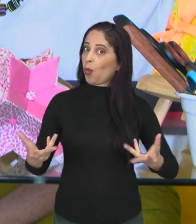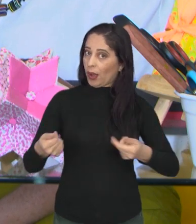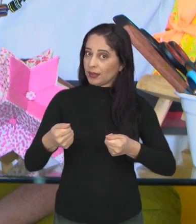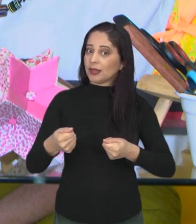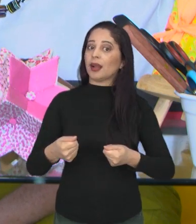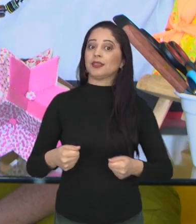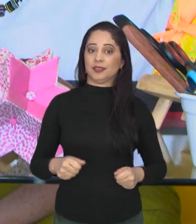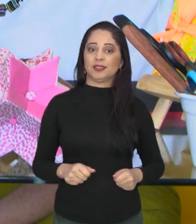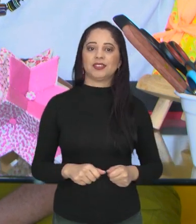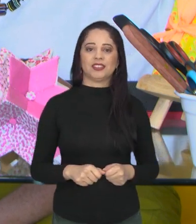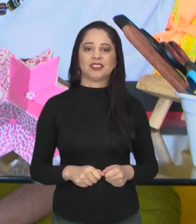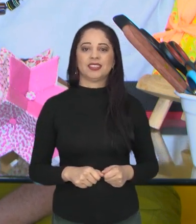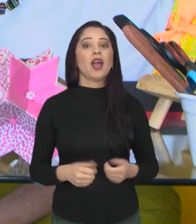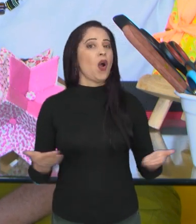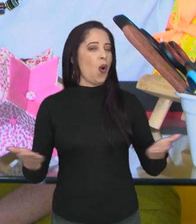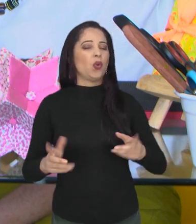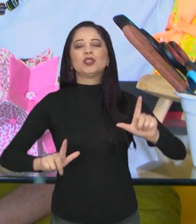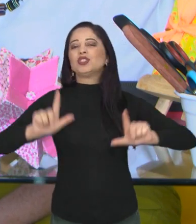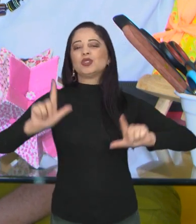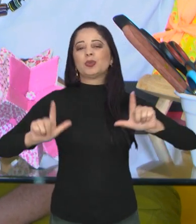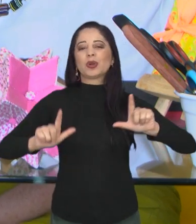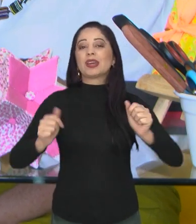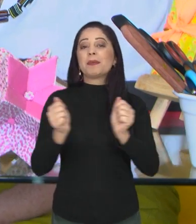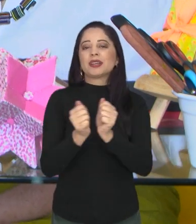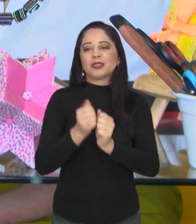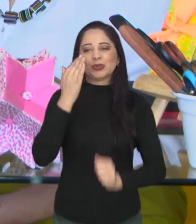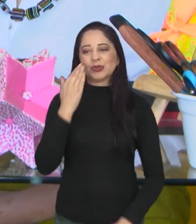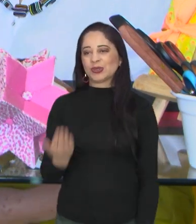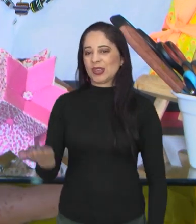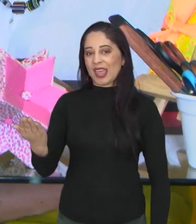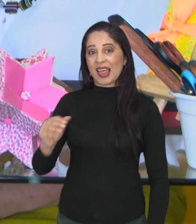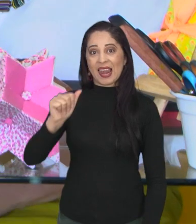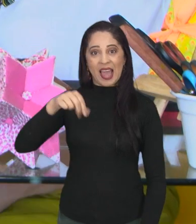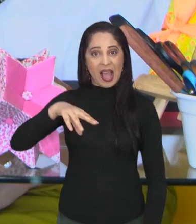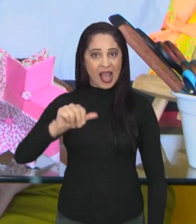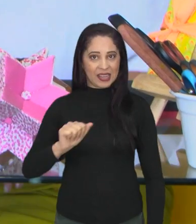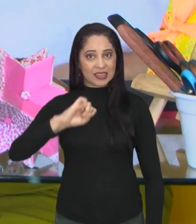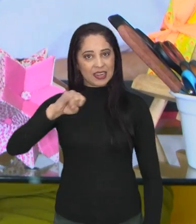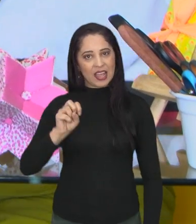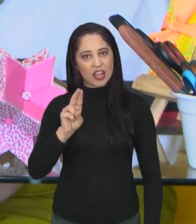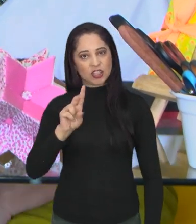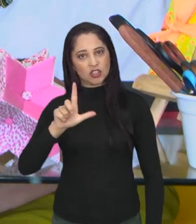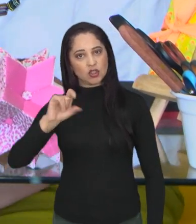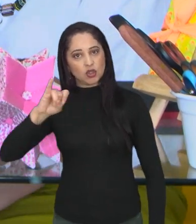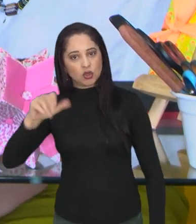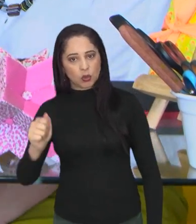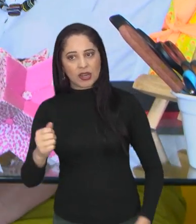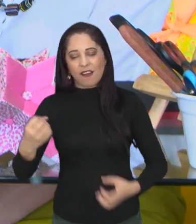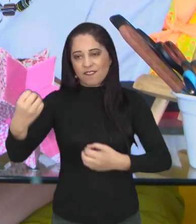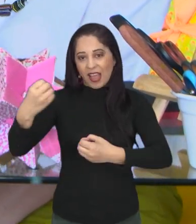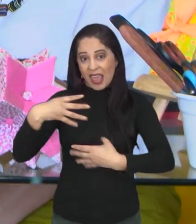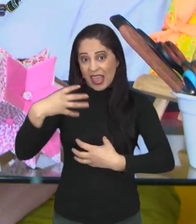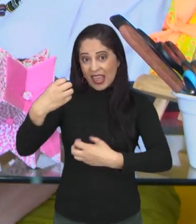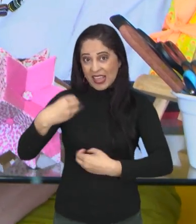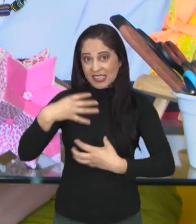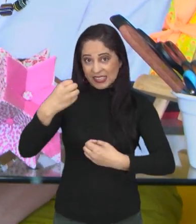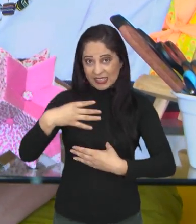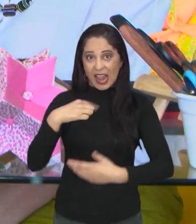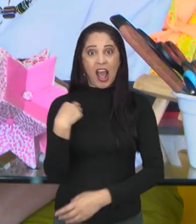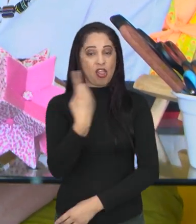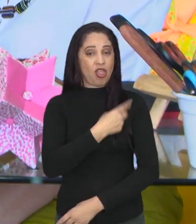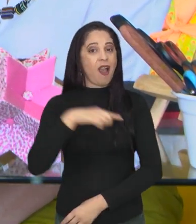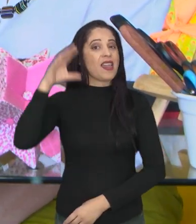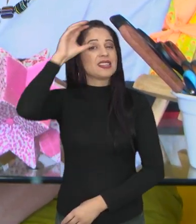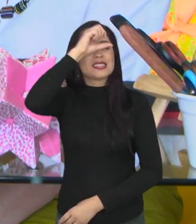personalizados e hoje feito em casa tá aqui com a Ana Júlia e ela vai ensinar para a gente ou melhor a gente vai